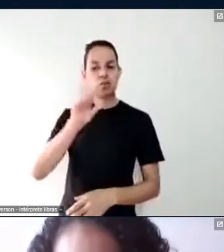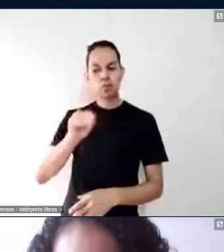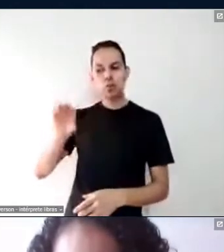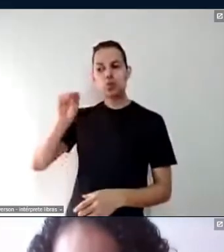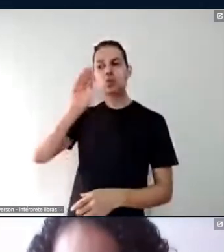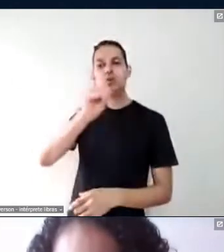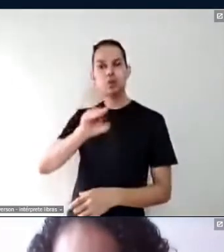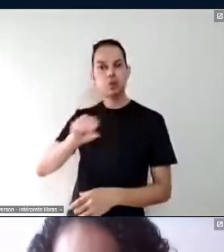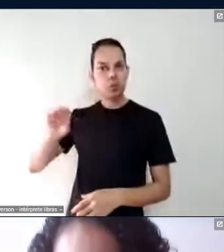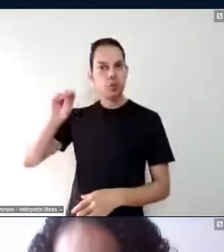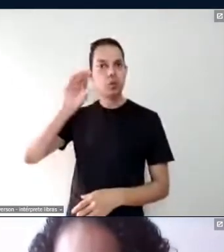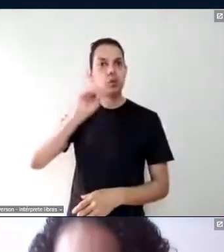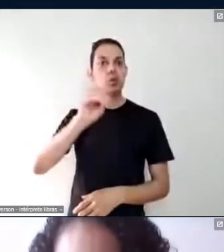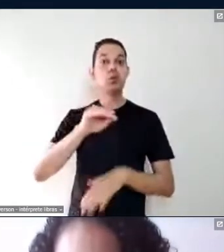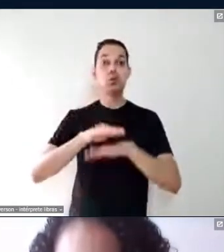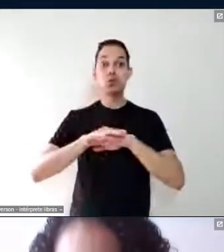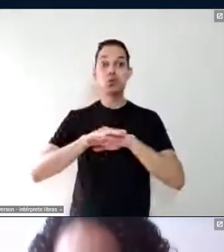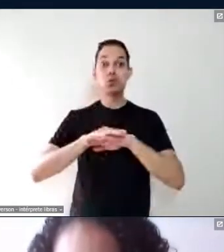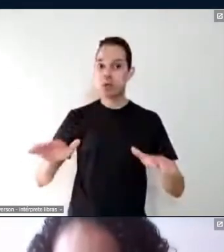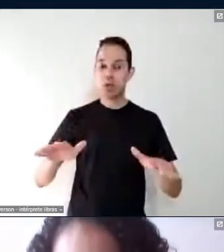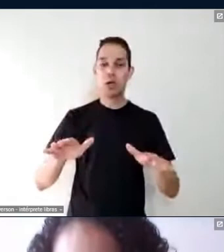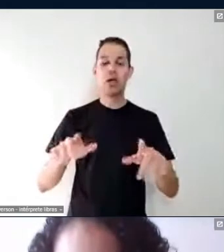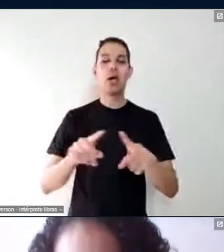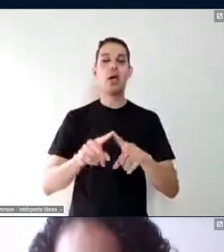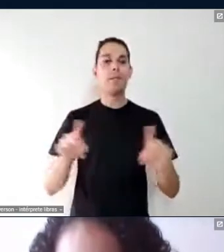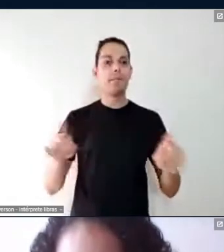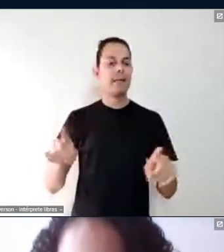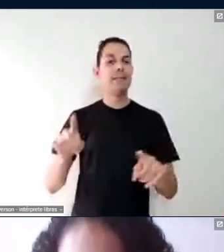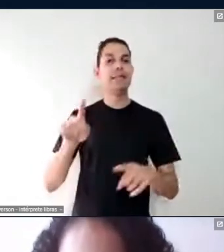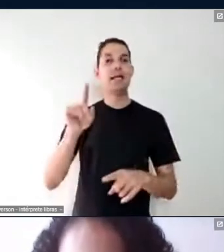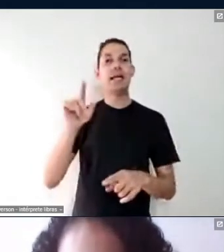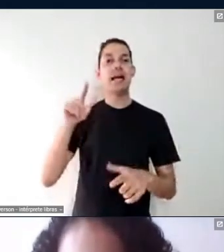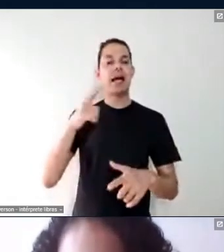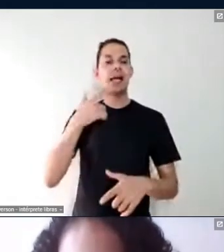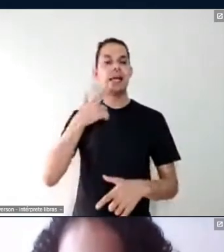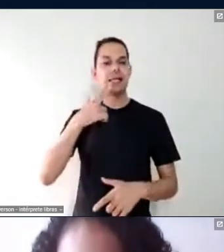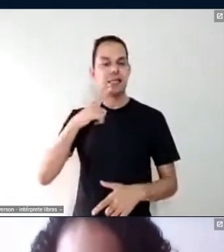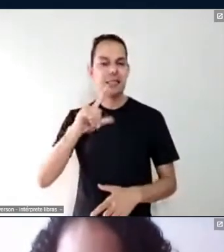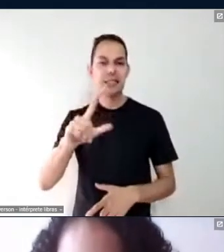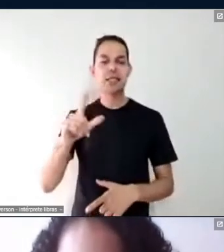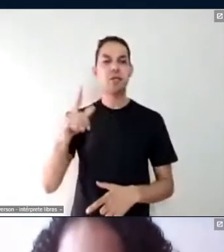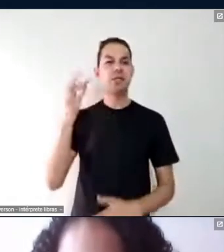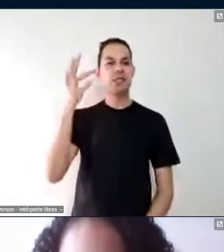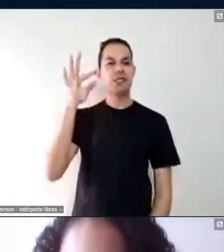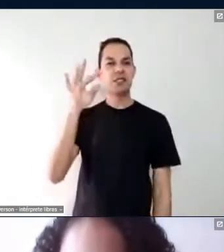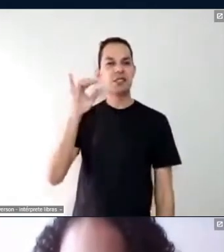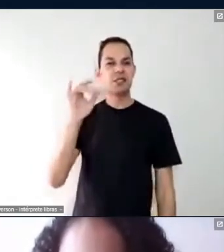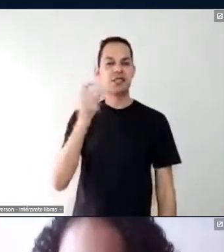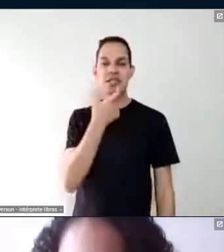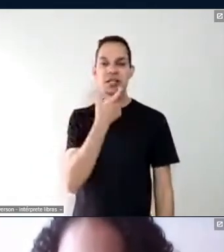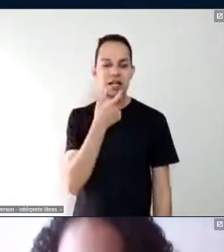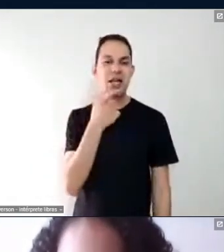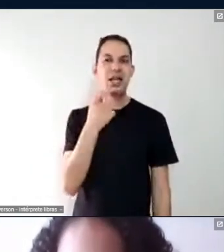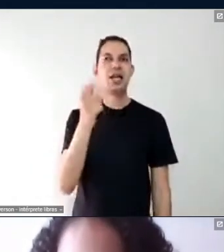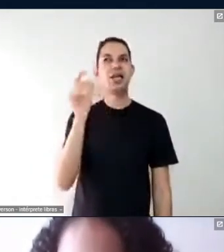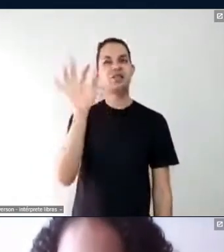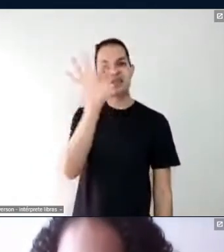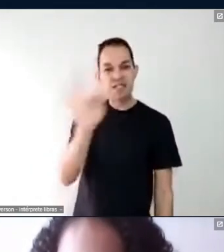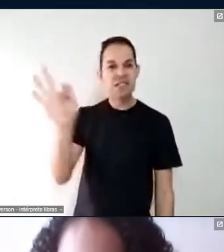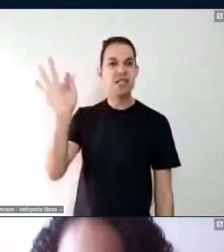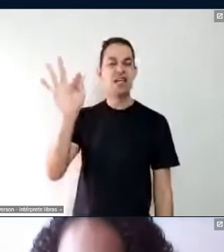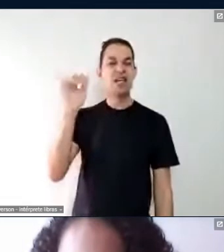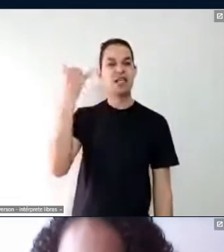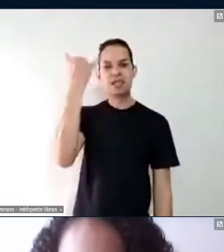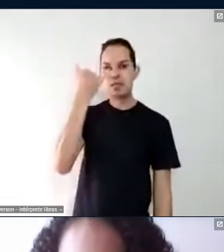assim línguas orais de prestígio, de inglês, francês, espanhol, acho que não passa muito disso,